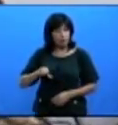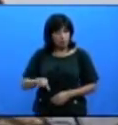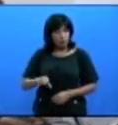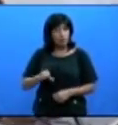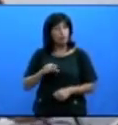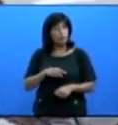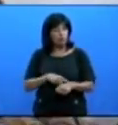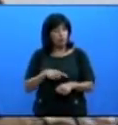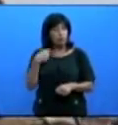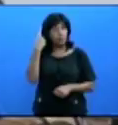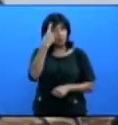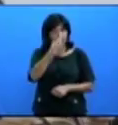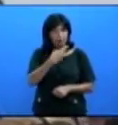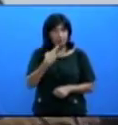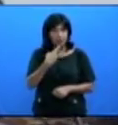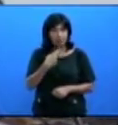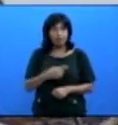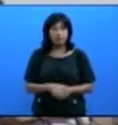19h35.